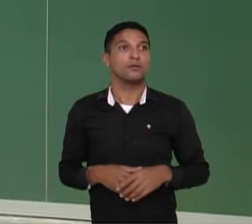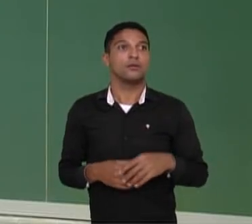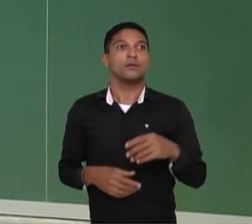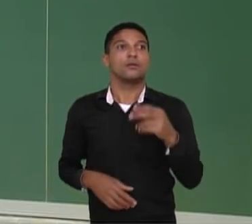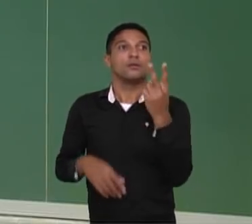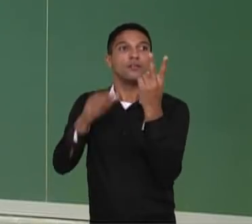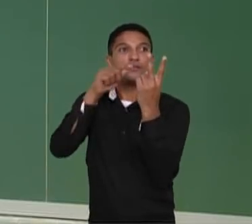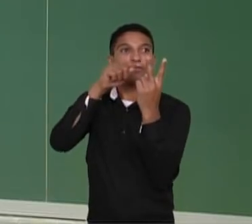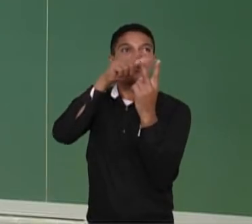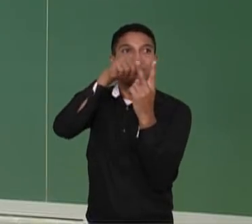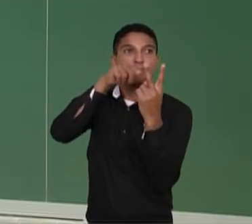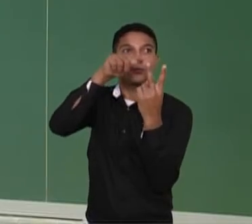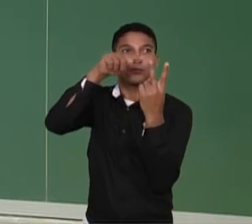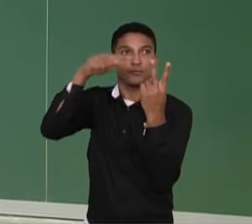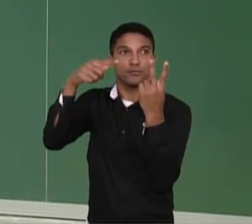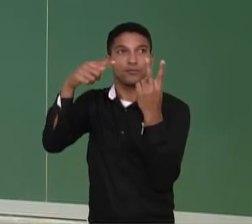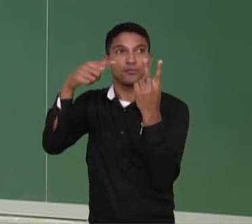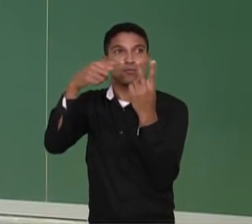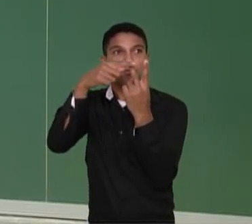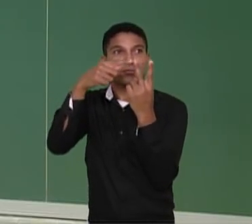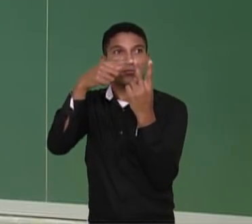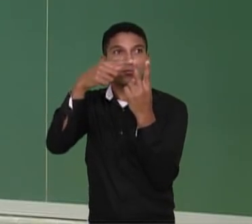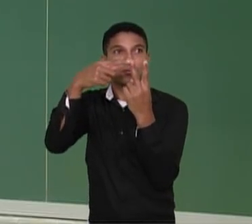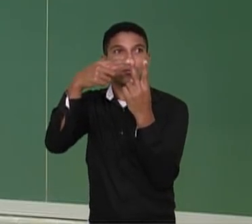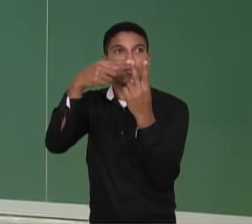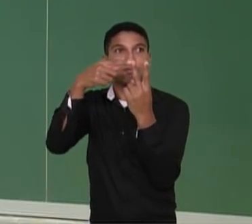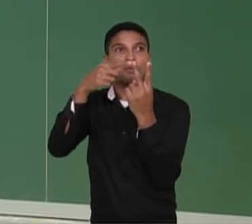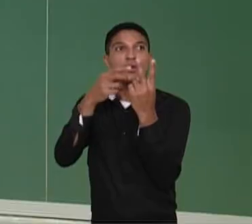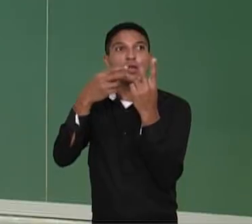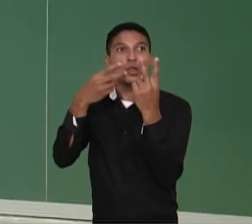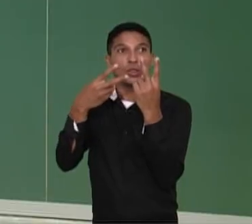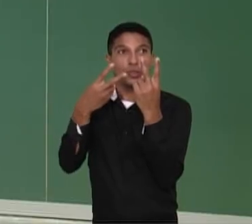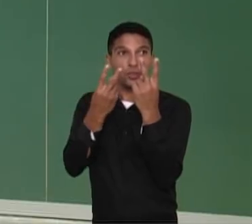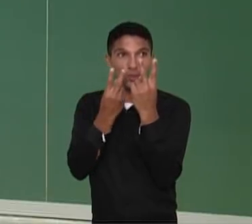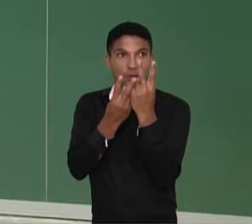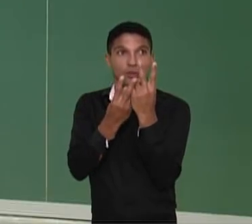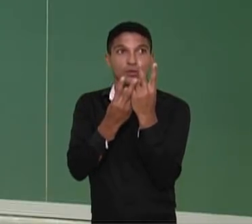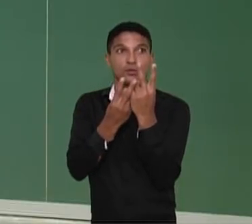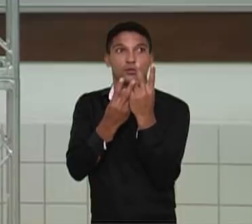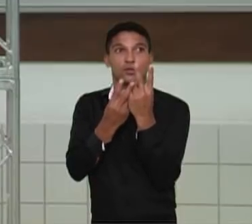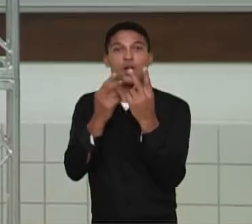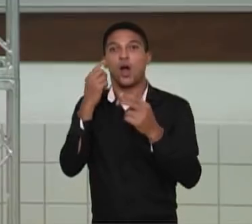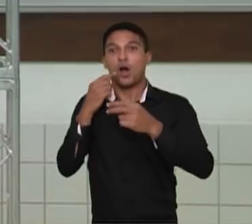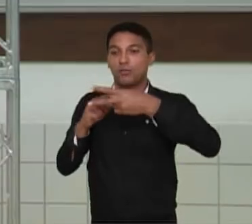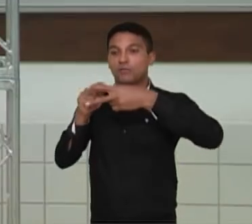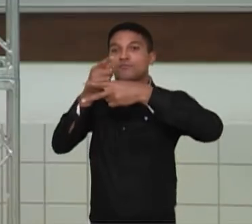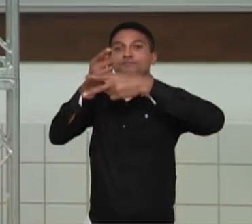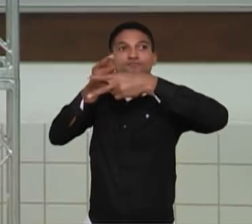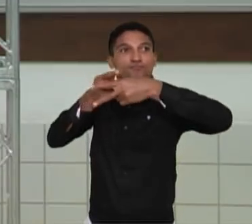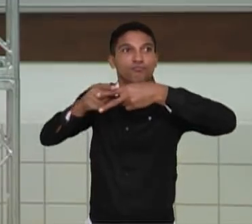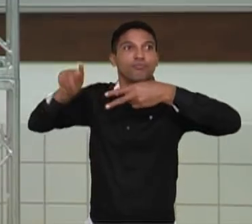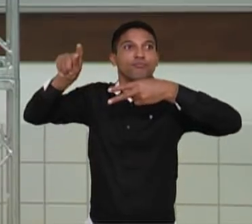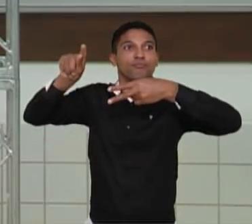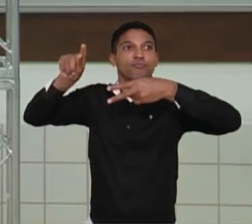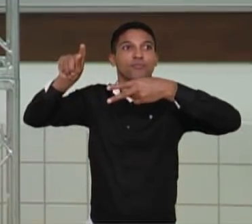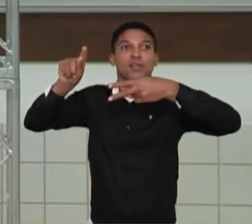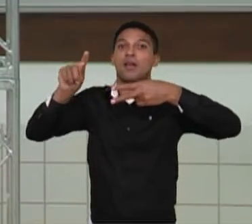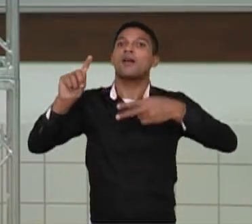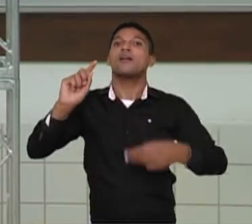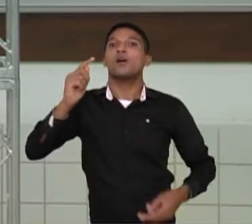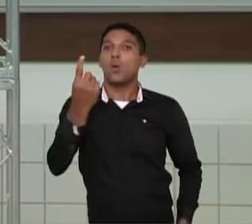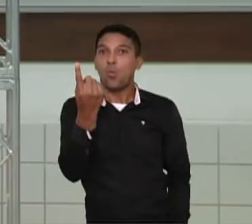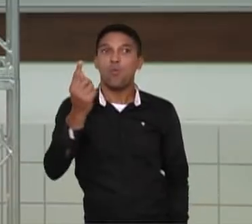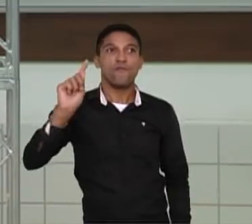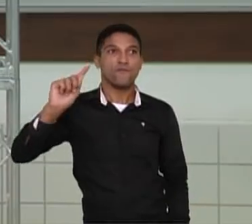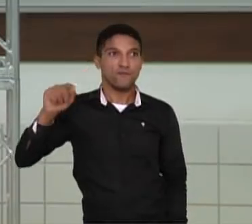1 mais raiz de 2. E aqui, só para justificar por que eu vou anular